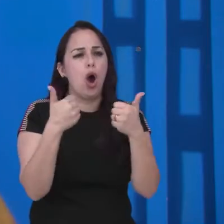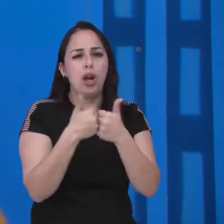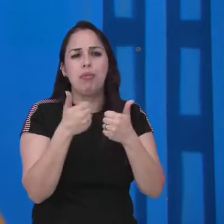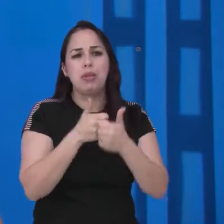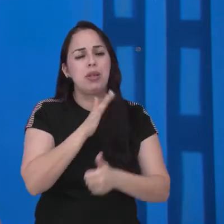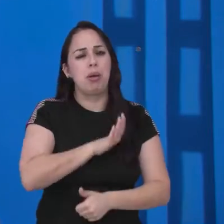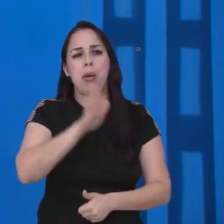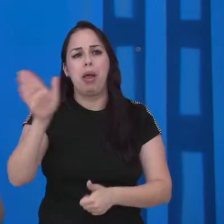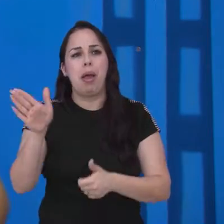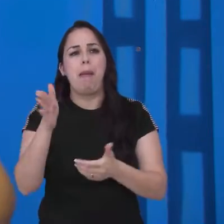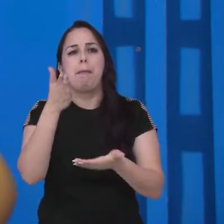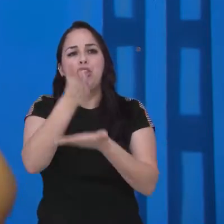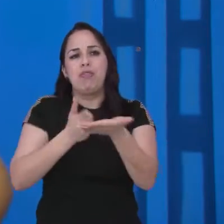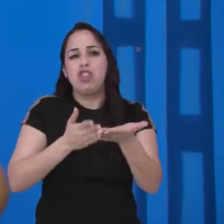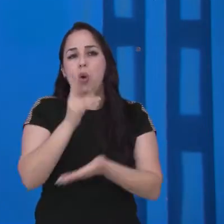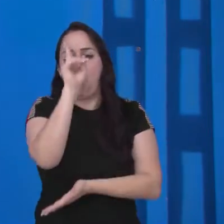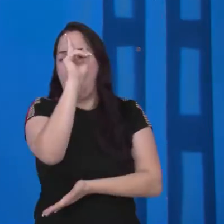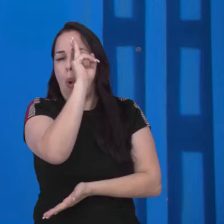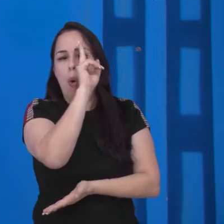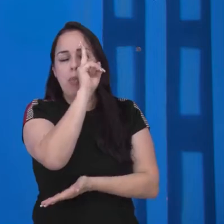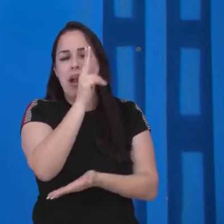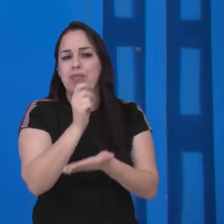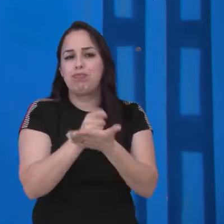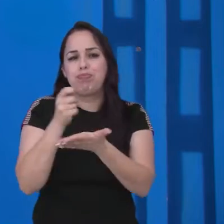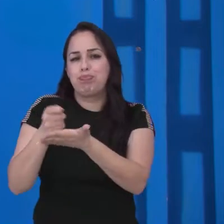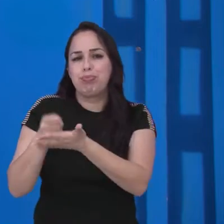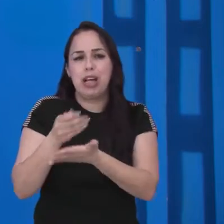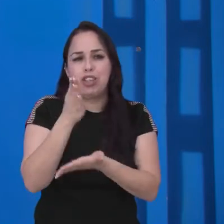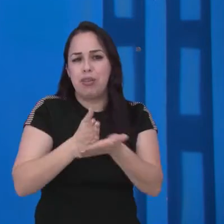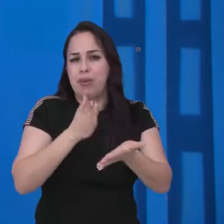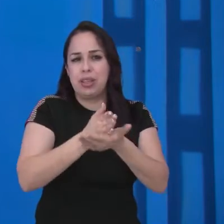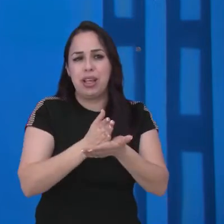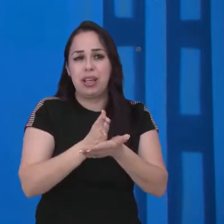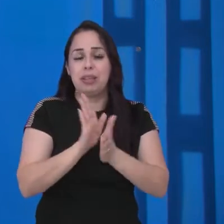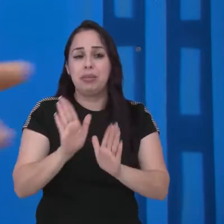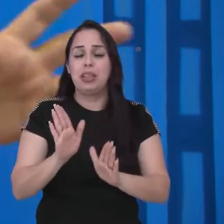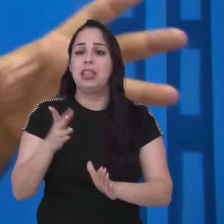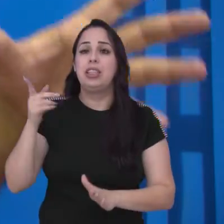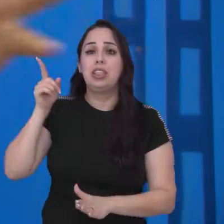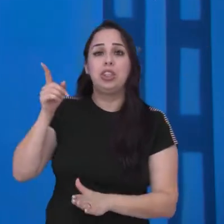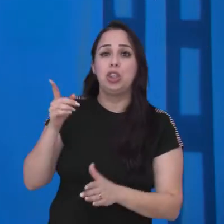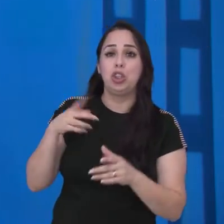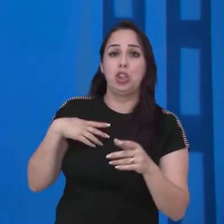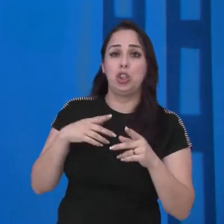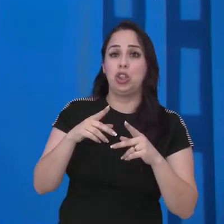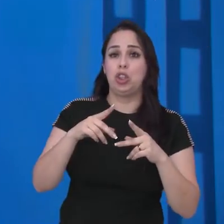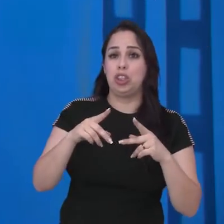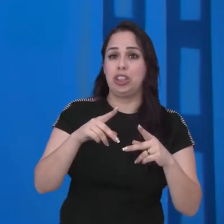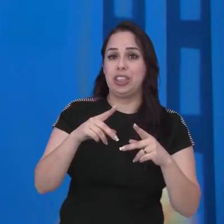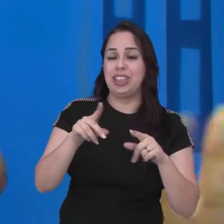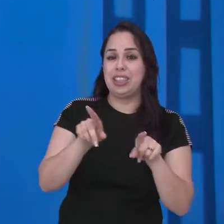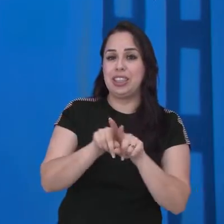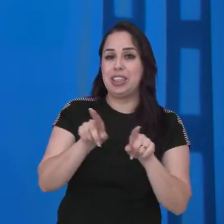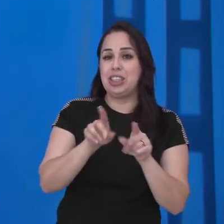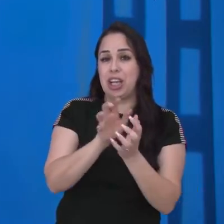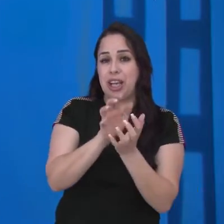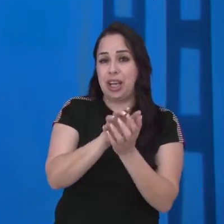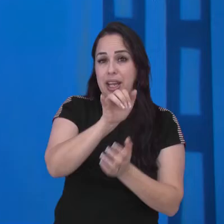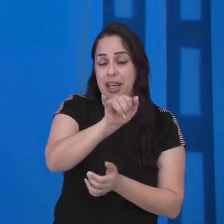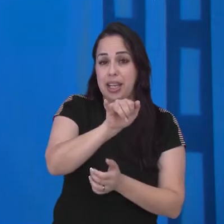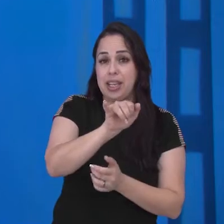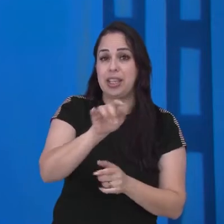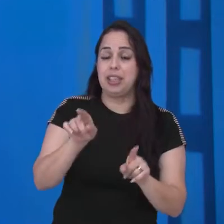ônibus, achar um Uber aí. Mas em Jacareí, a gente sempre teve essa preocupação, porque sempre São José tem, tanto que se você pegar o